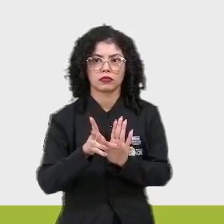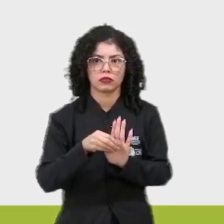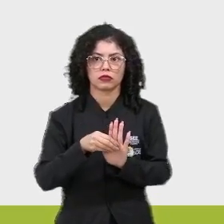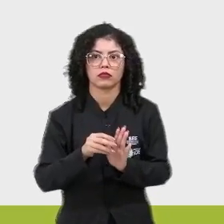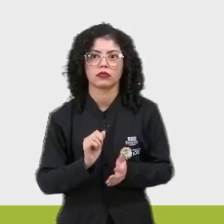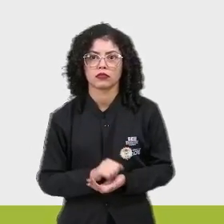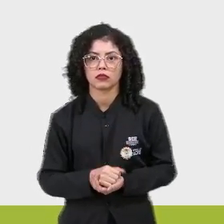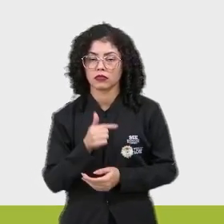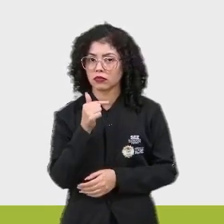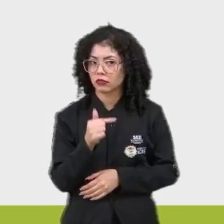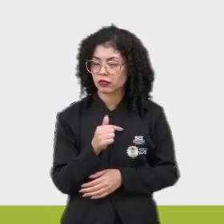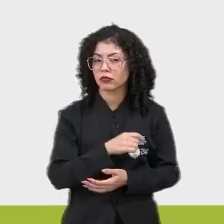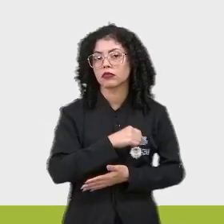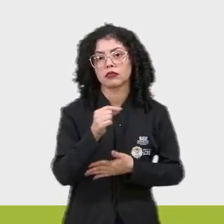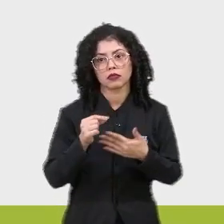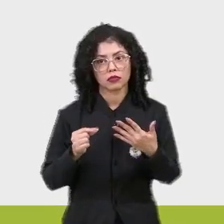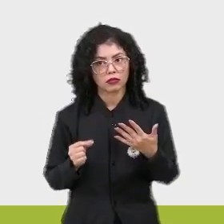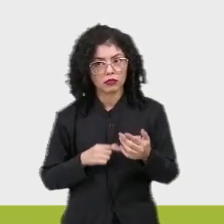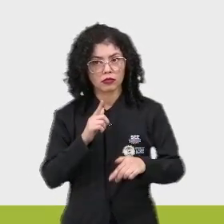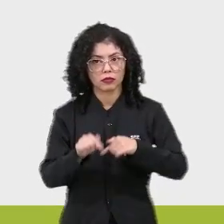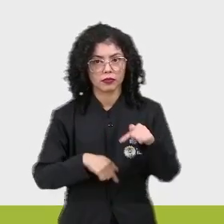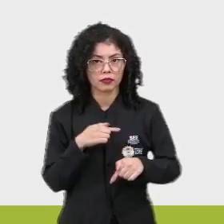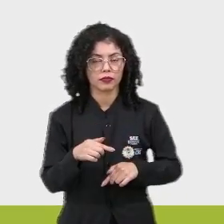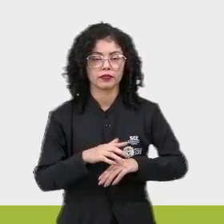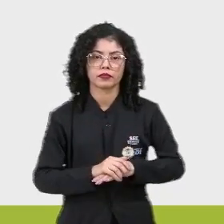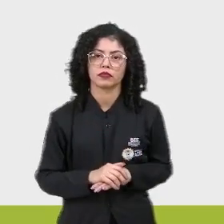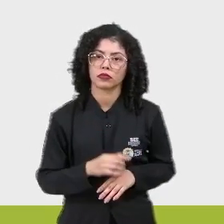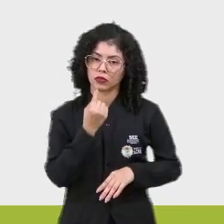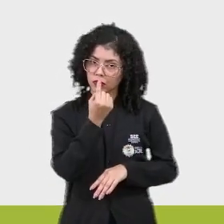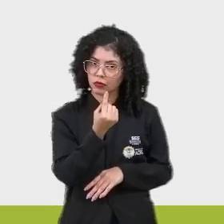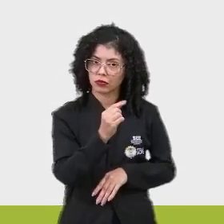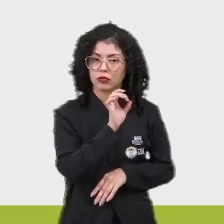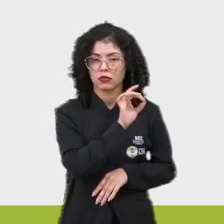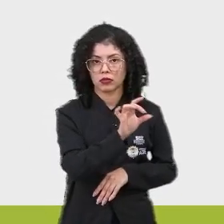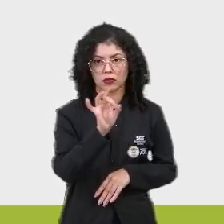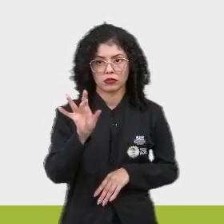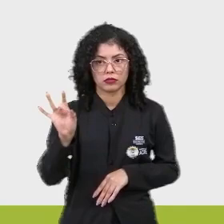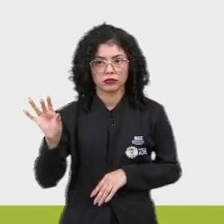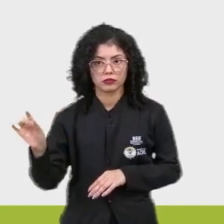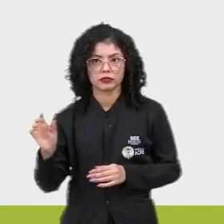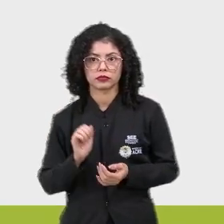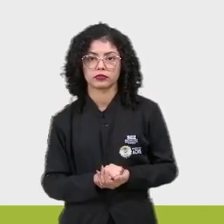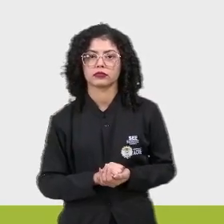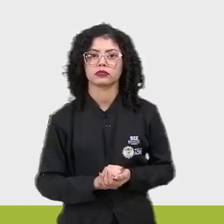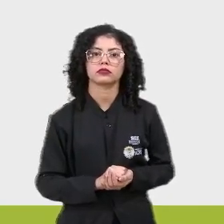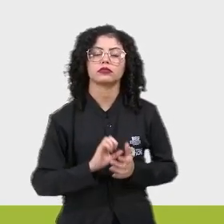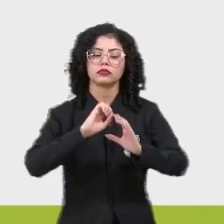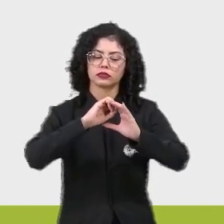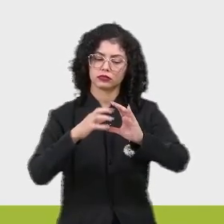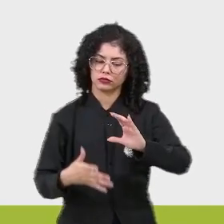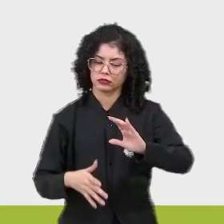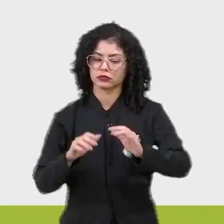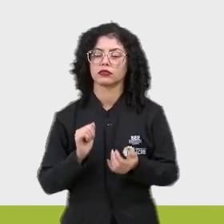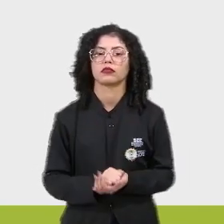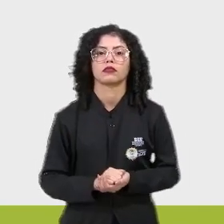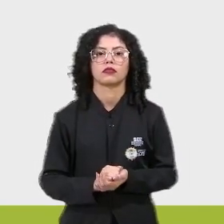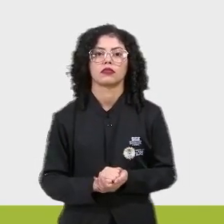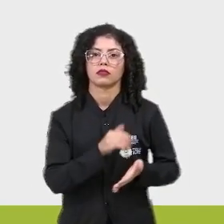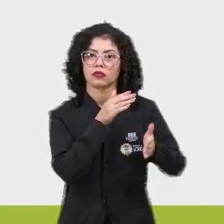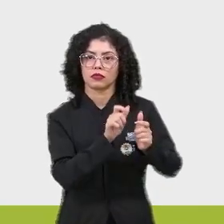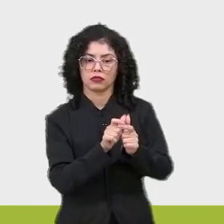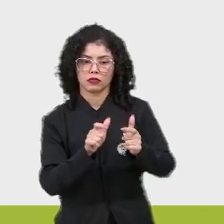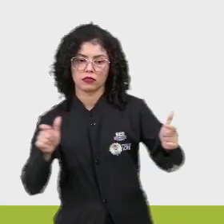colocou 7 elementos químicos, um em cada linha, com características de